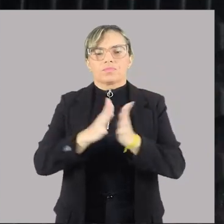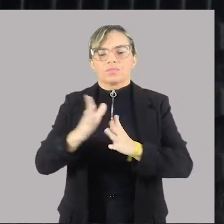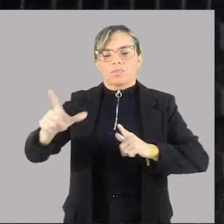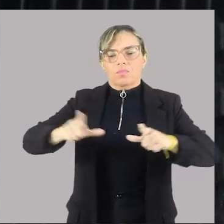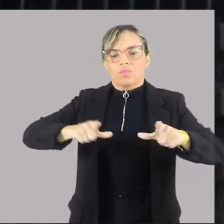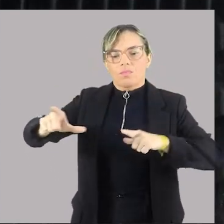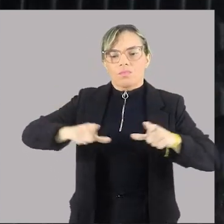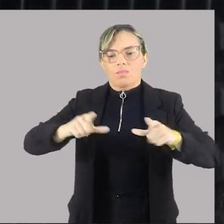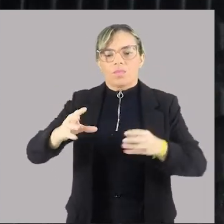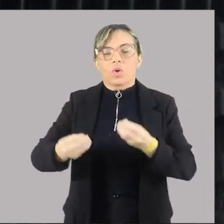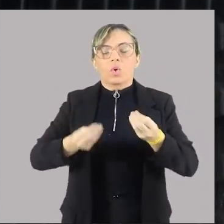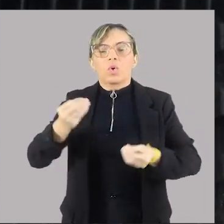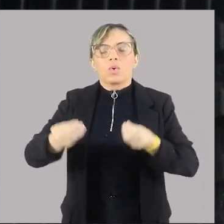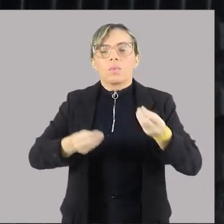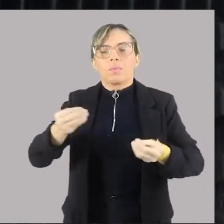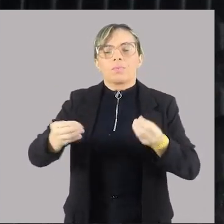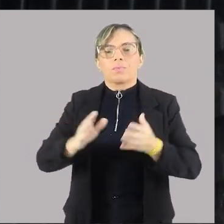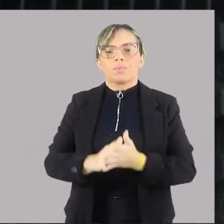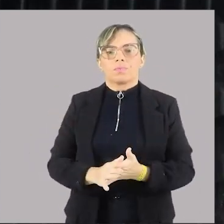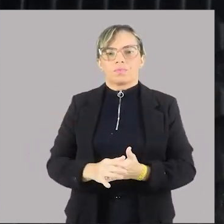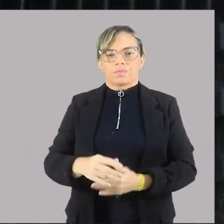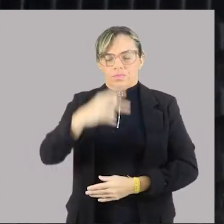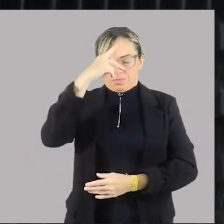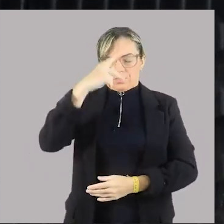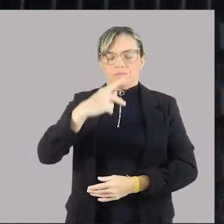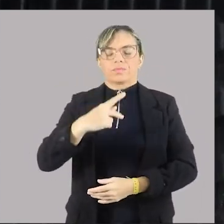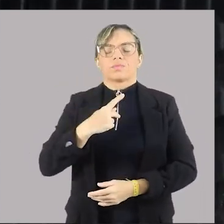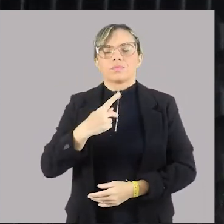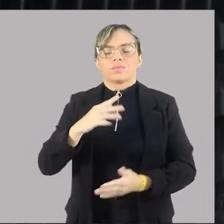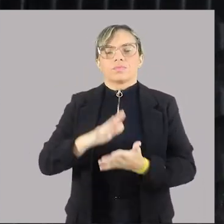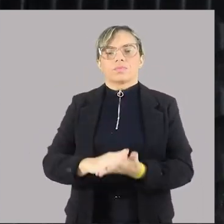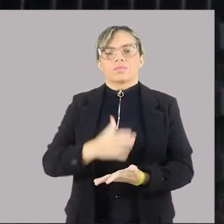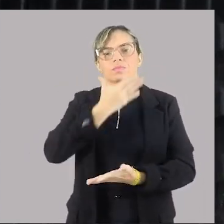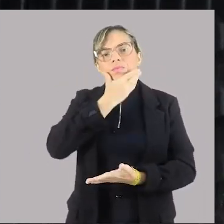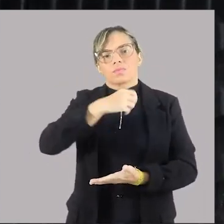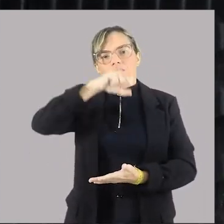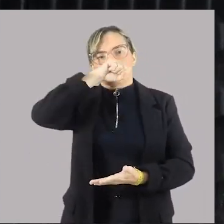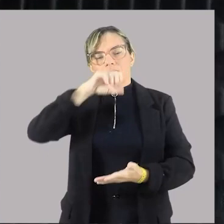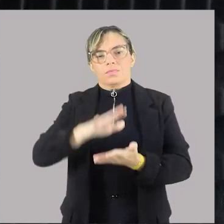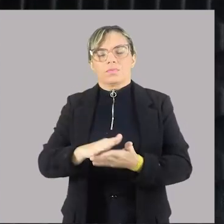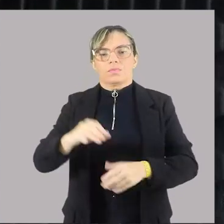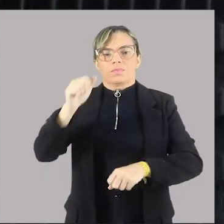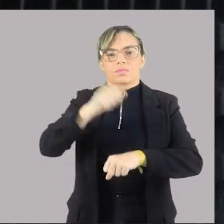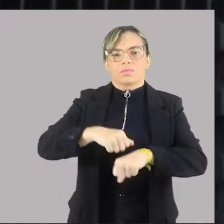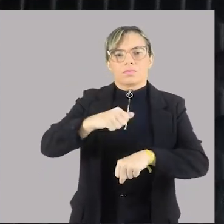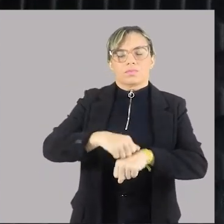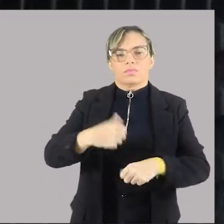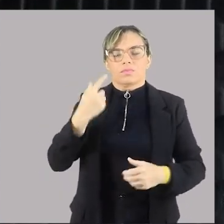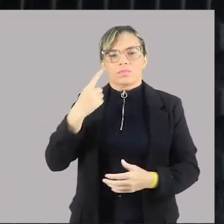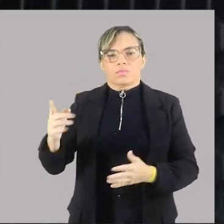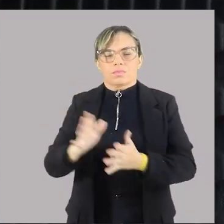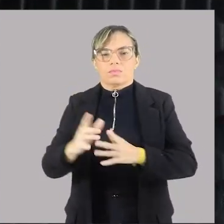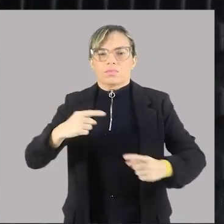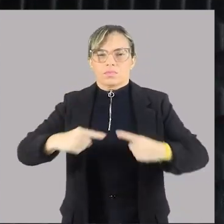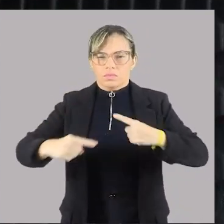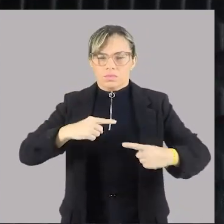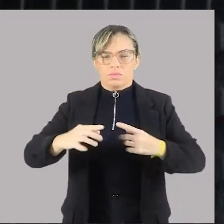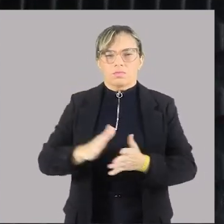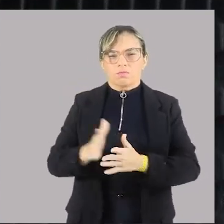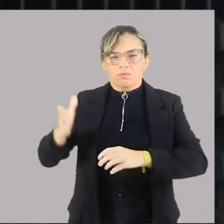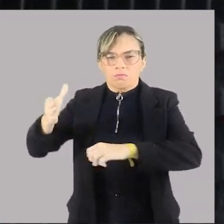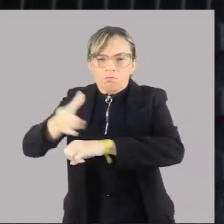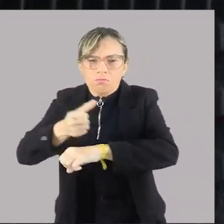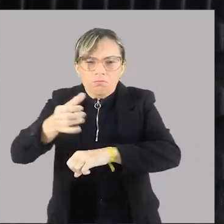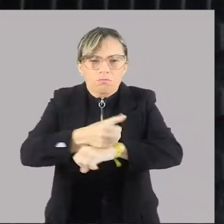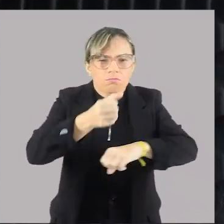como uma forma de reforçar uma imagem paternalista de pai dos pobres. E, ao mesmo tempo, que é uma política de manipulação, apesar